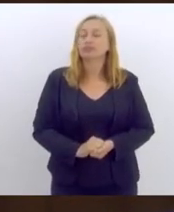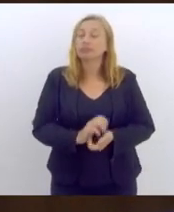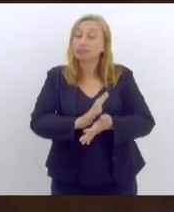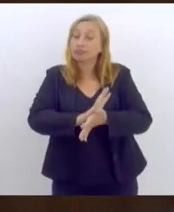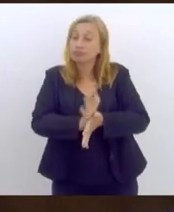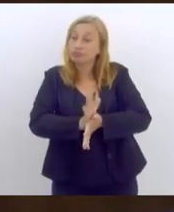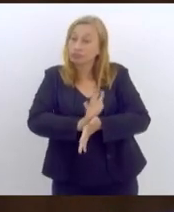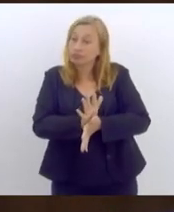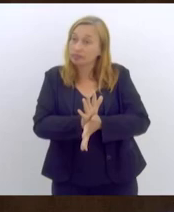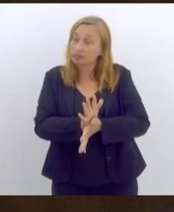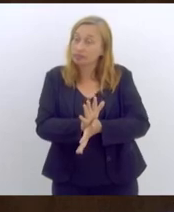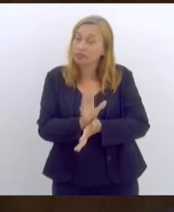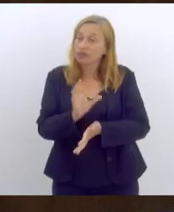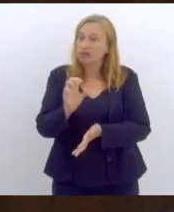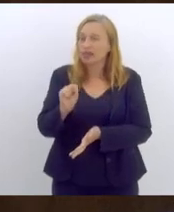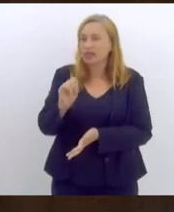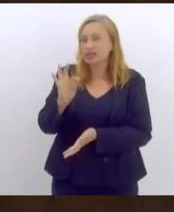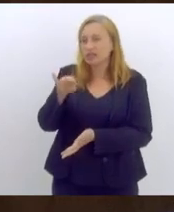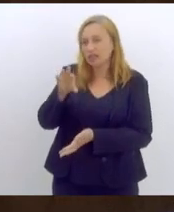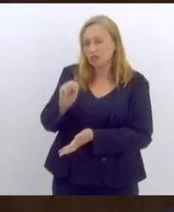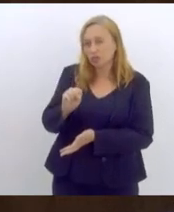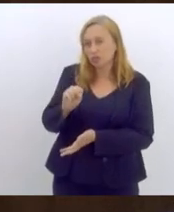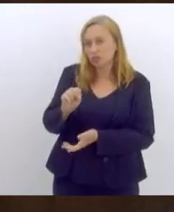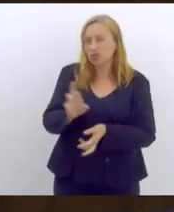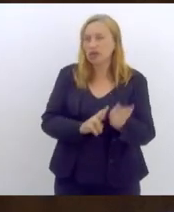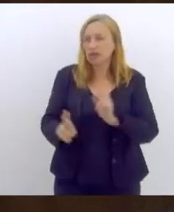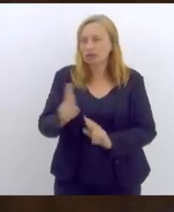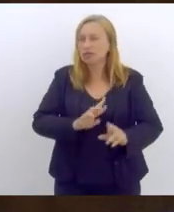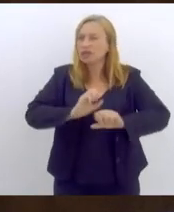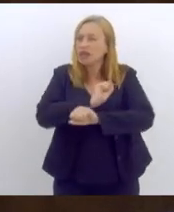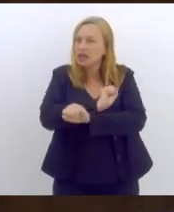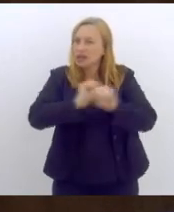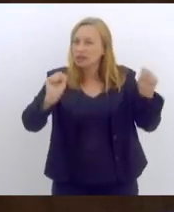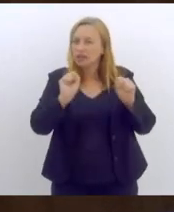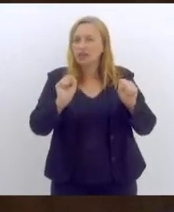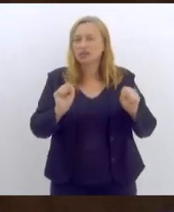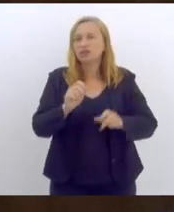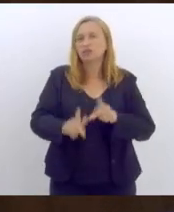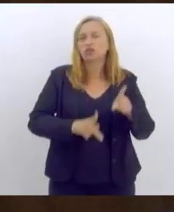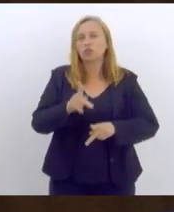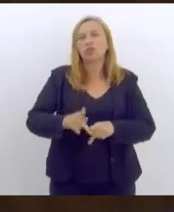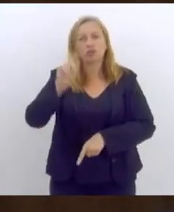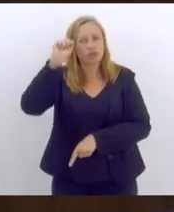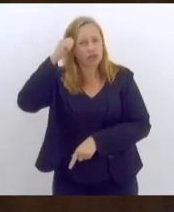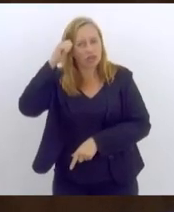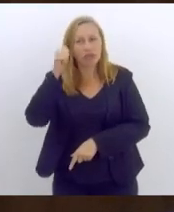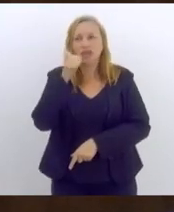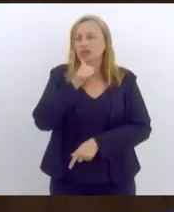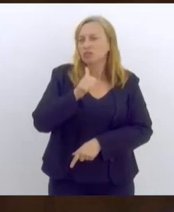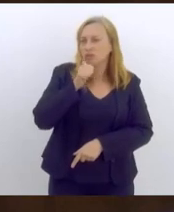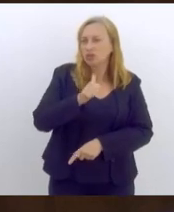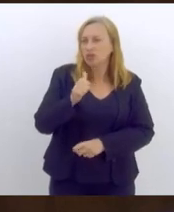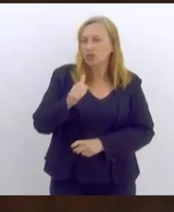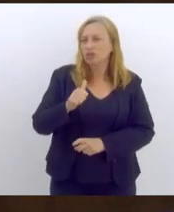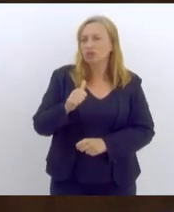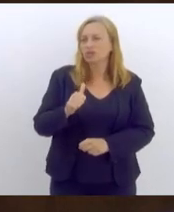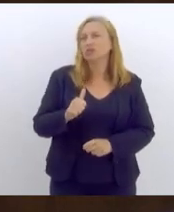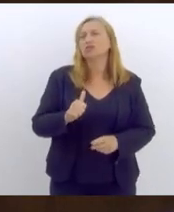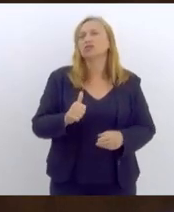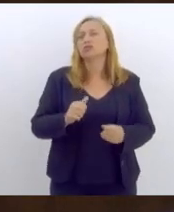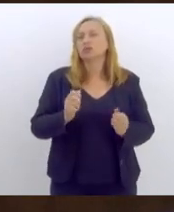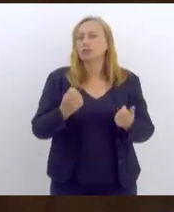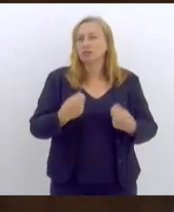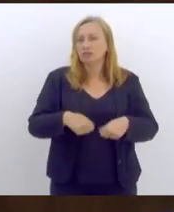destruir símbolos históricos relacionados à libertação do povo negro, das mulheres e dos setores oprimidos, tem que